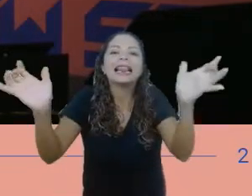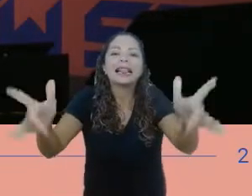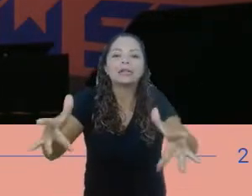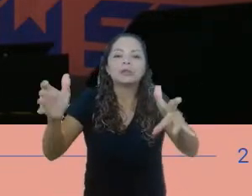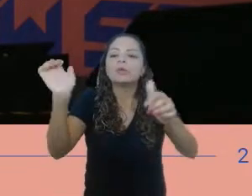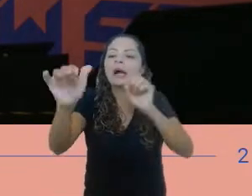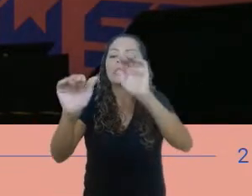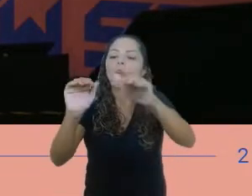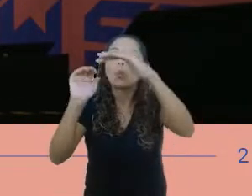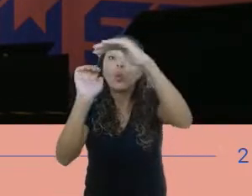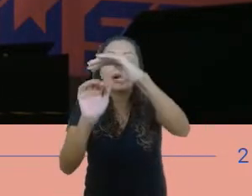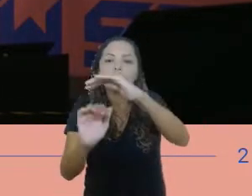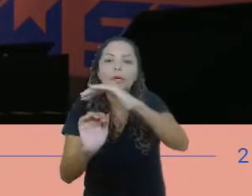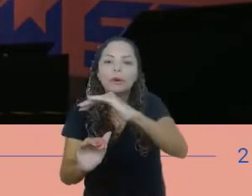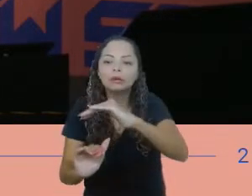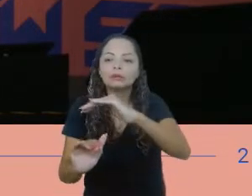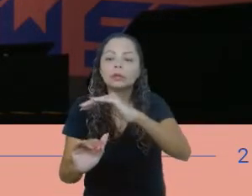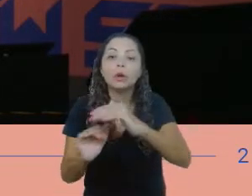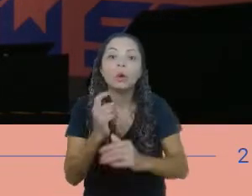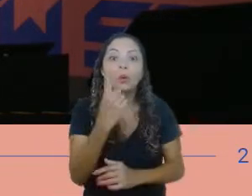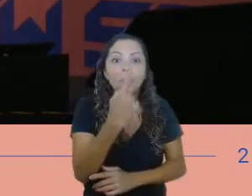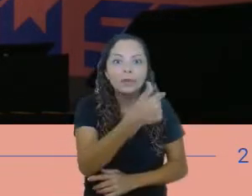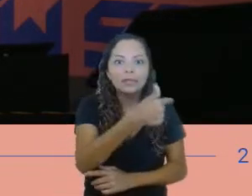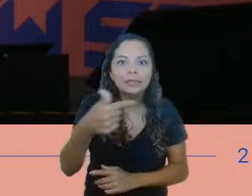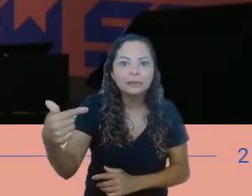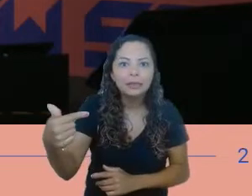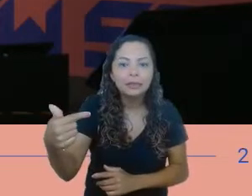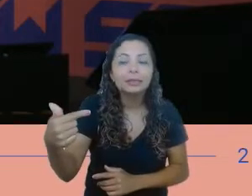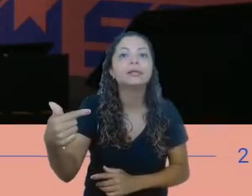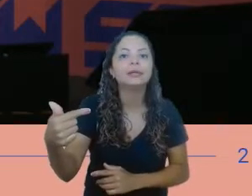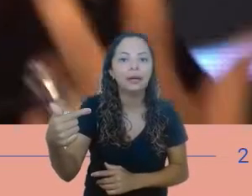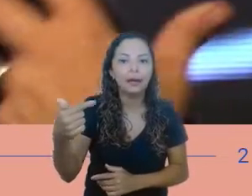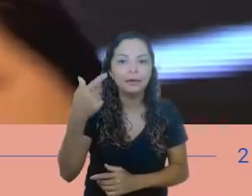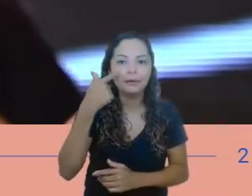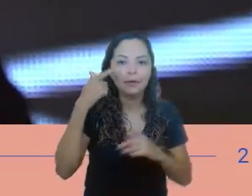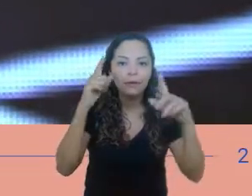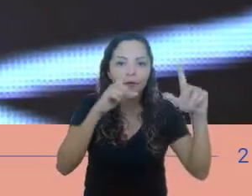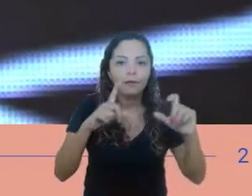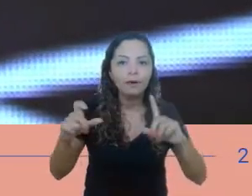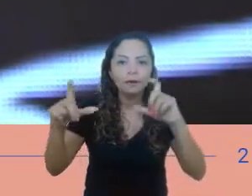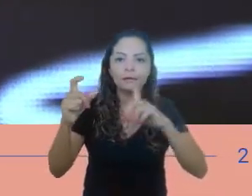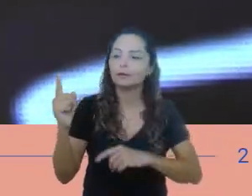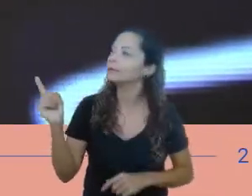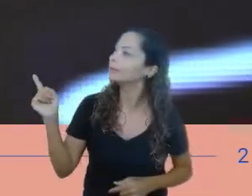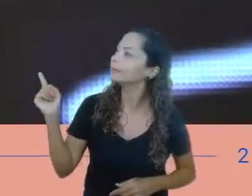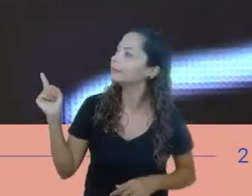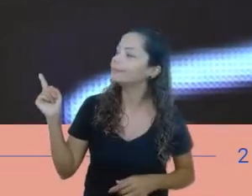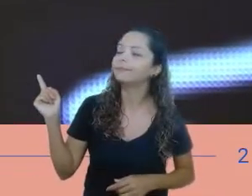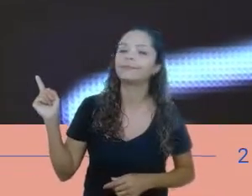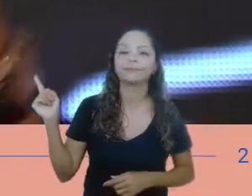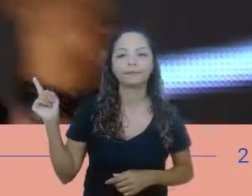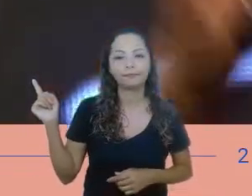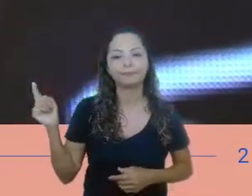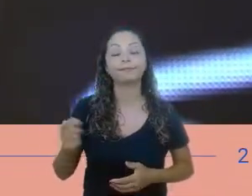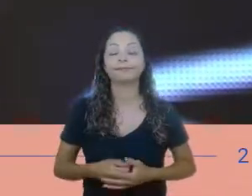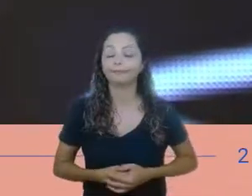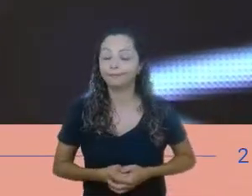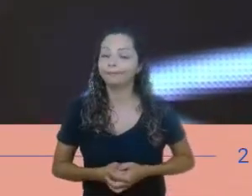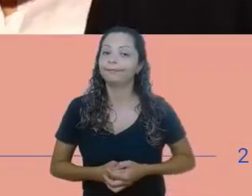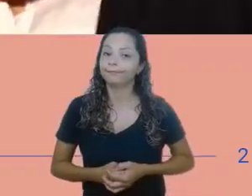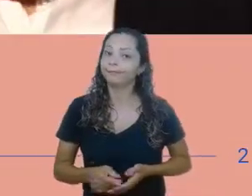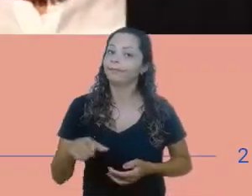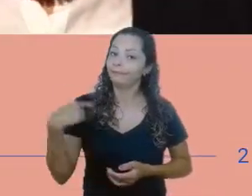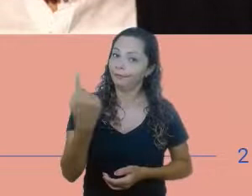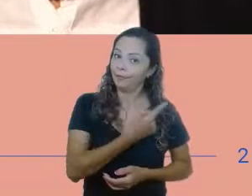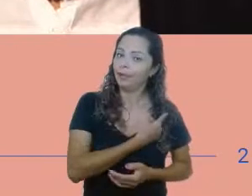e eu acho que é muito interessante de ver o nosso papel como consumidor também dentro